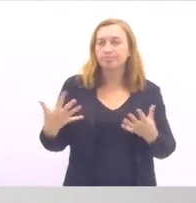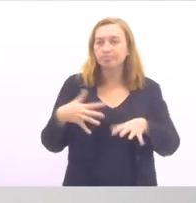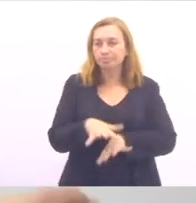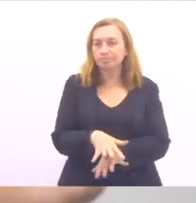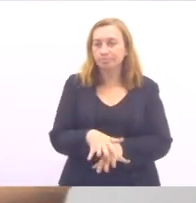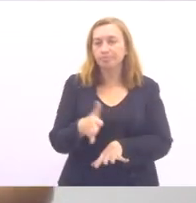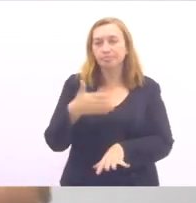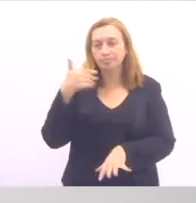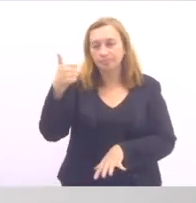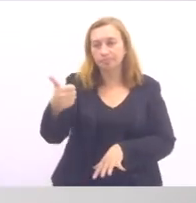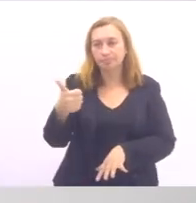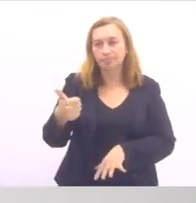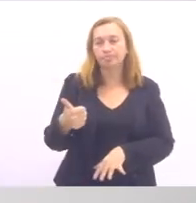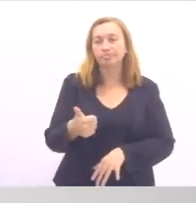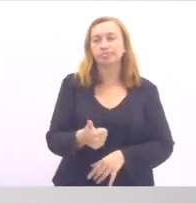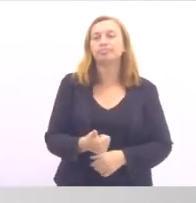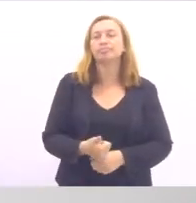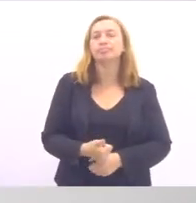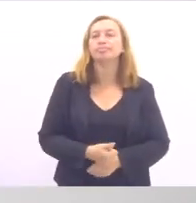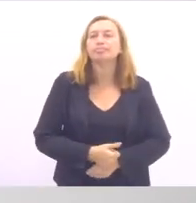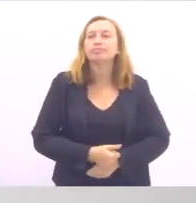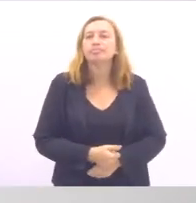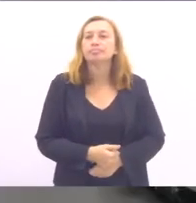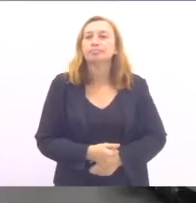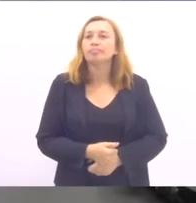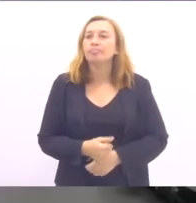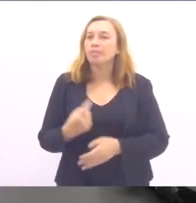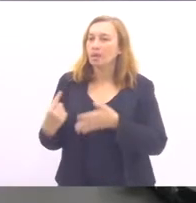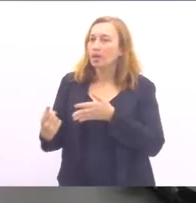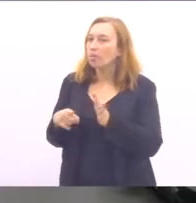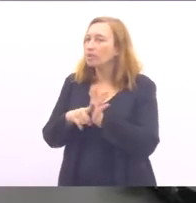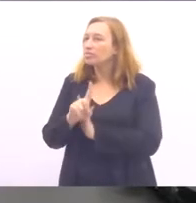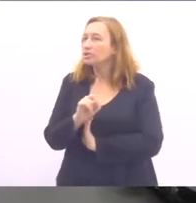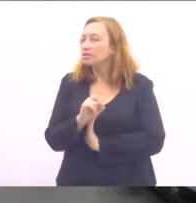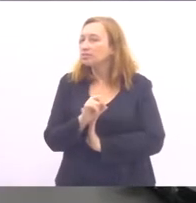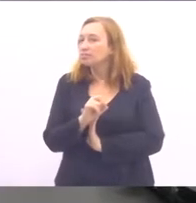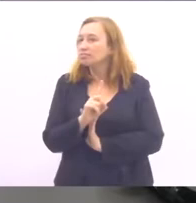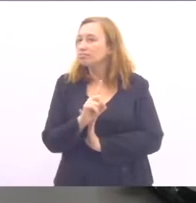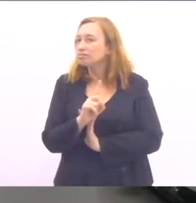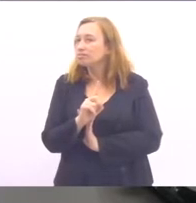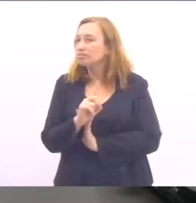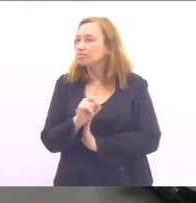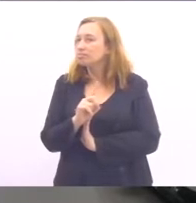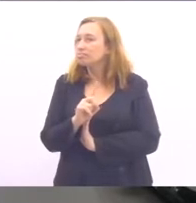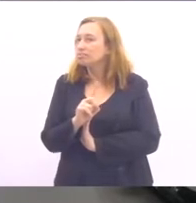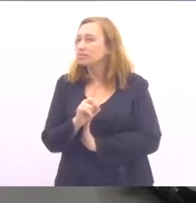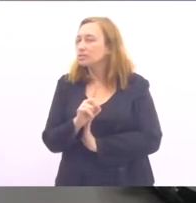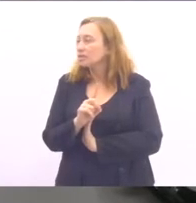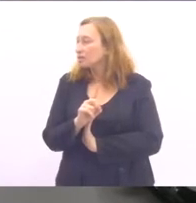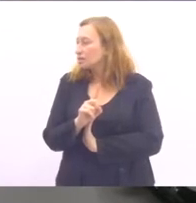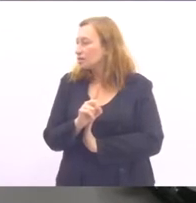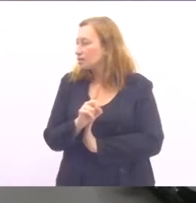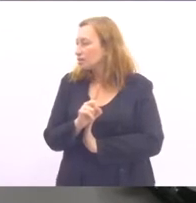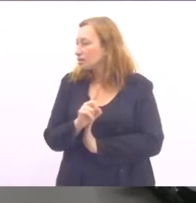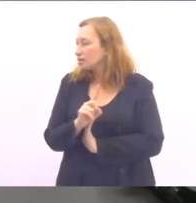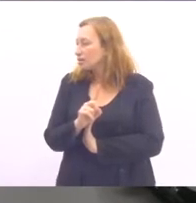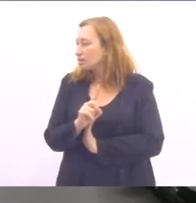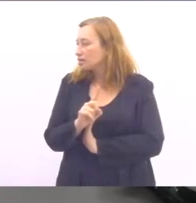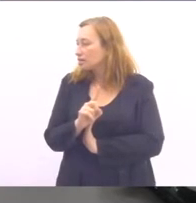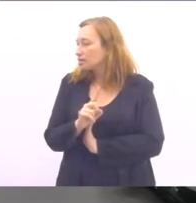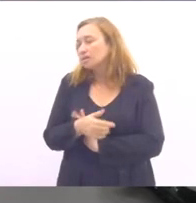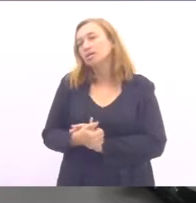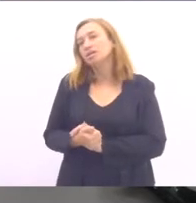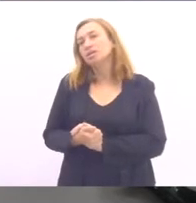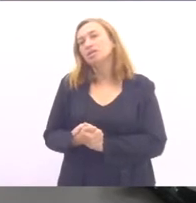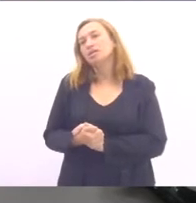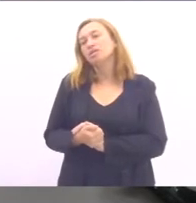e a melhora dos índices deles. Hoje a gente... Deixa eu te perguntar uma coisa. Eles vão fazer a pergunta. Eu estava levantando que